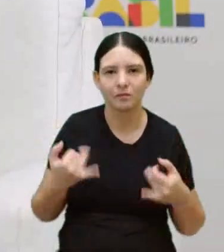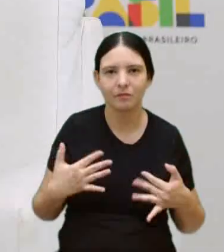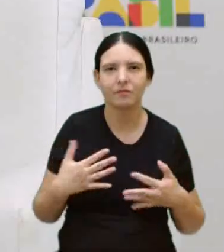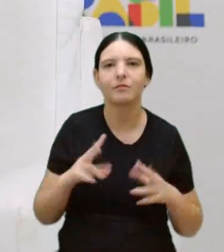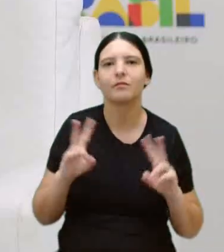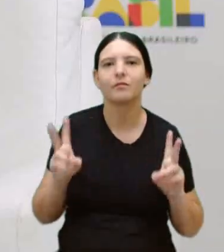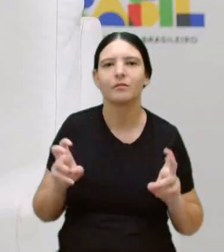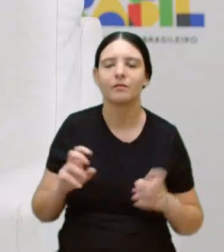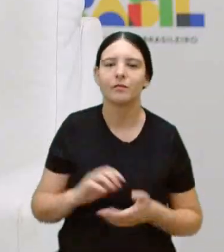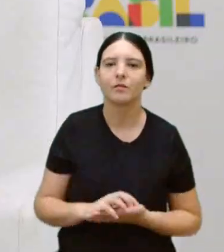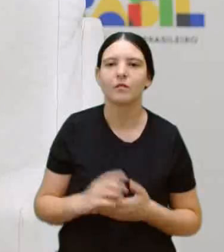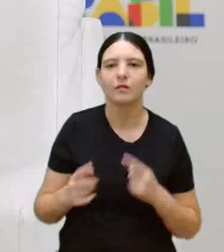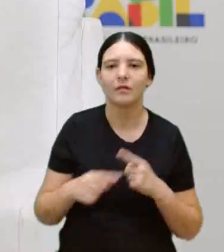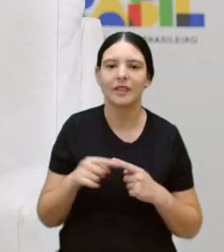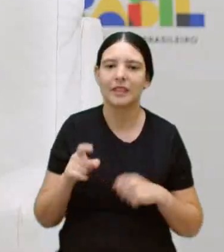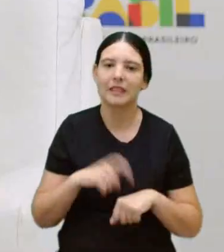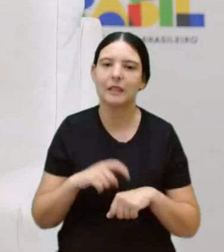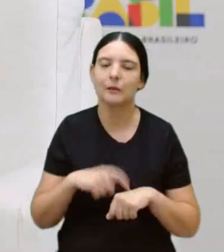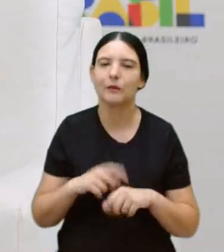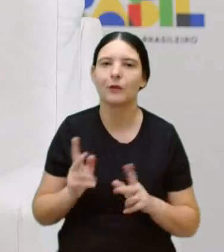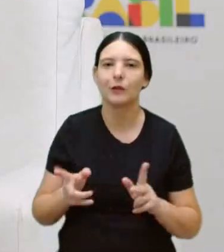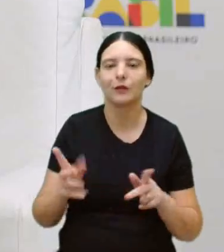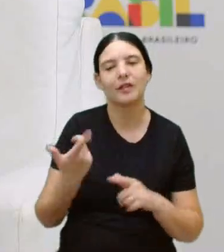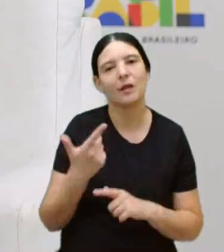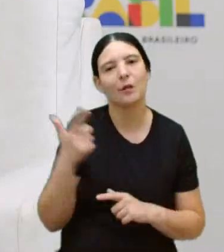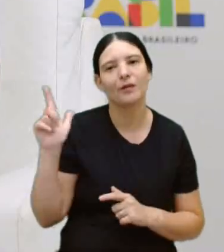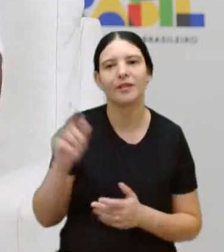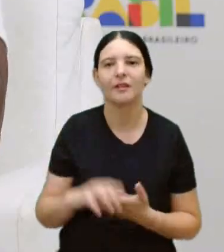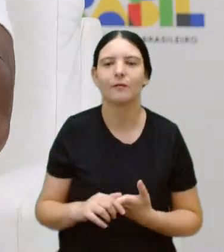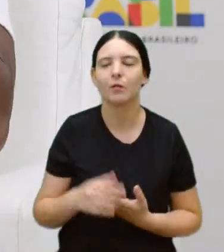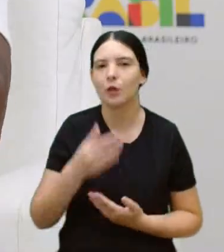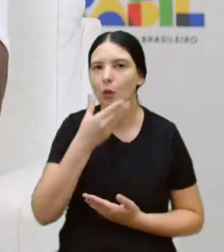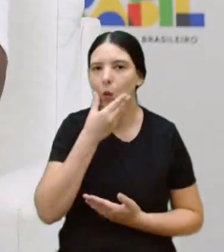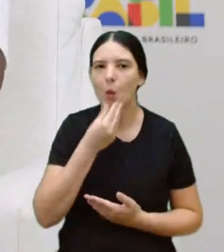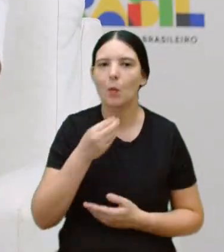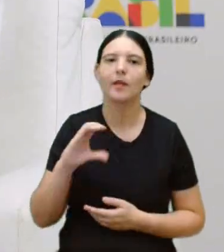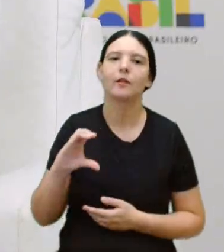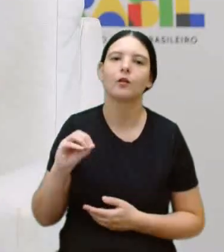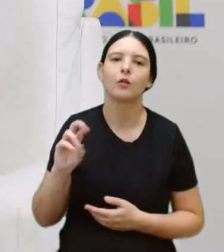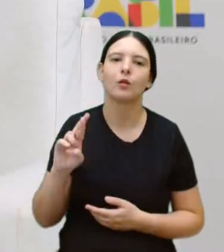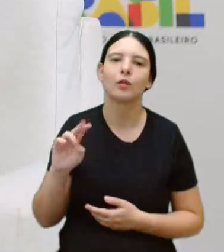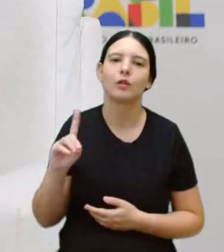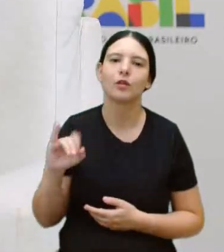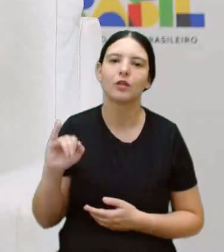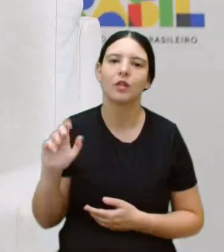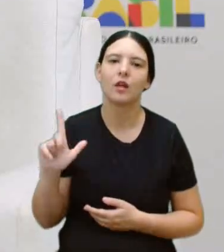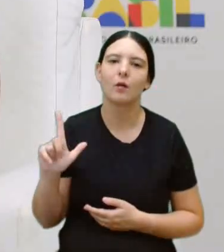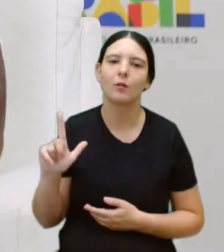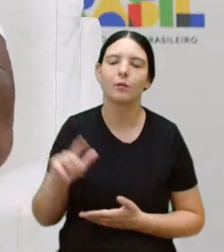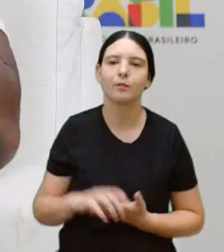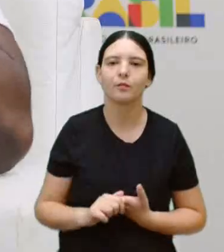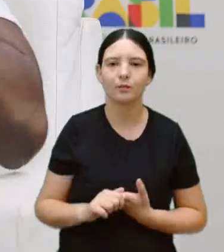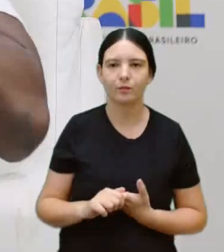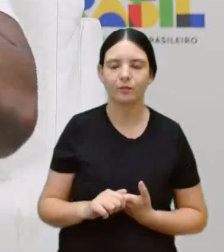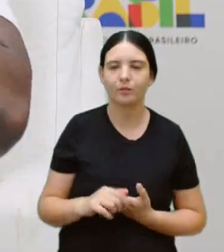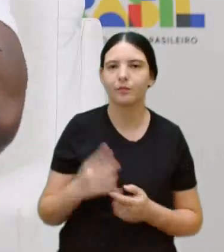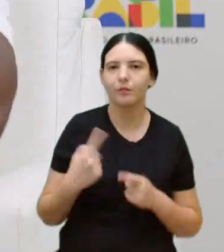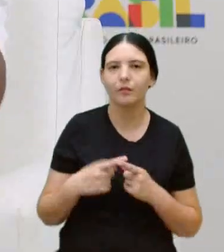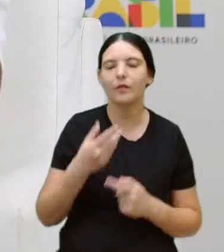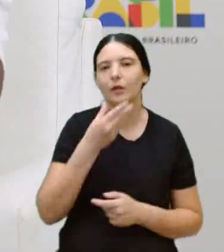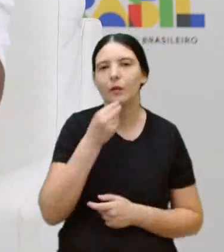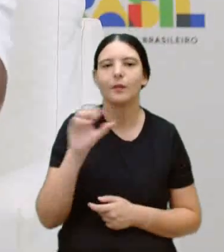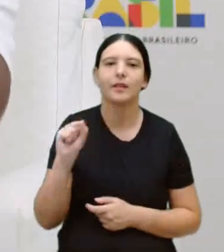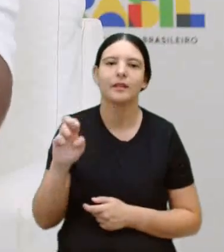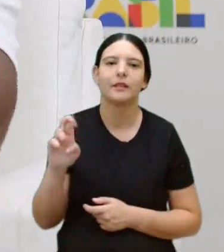Pelo tempo, vou continuar aqui na outra agora. O homem cordial. O que o cordial do Sérgio Buarque de Holanda, né, pai do